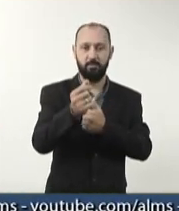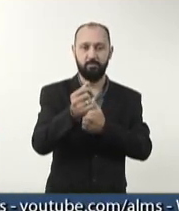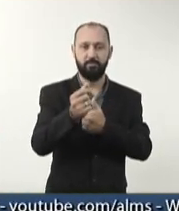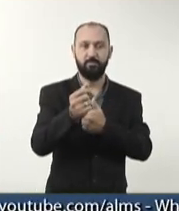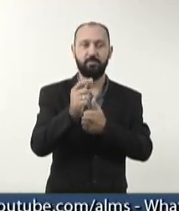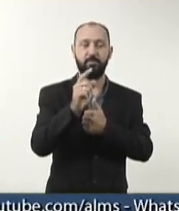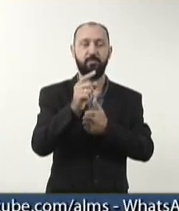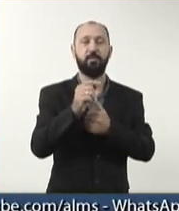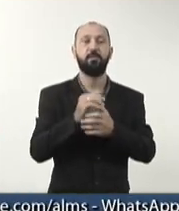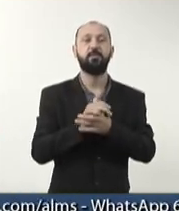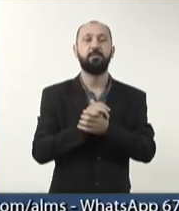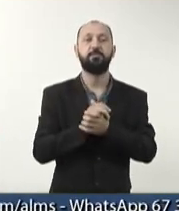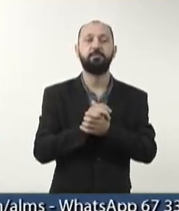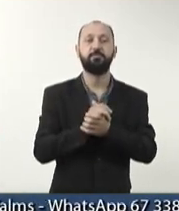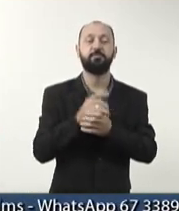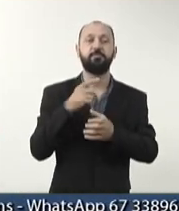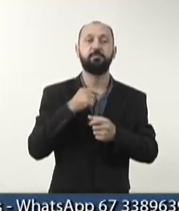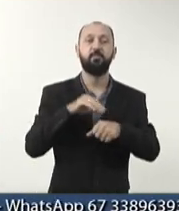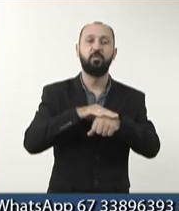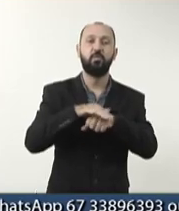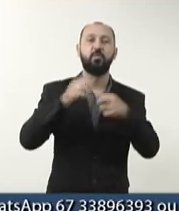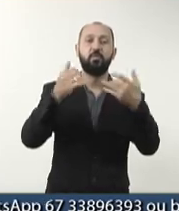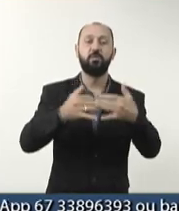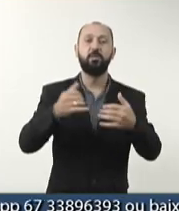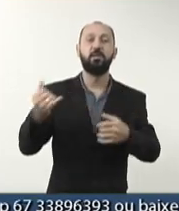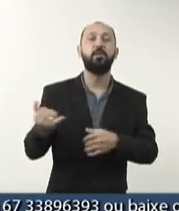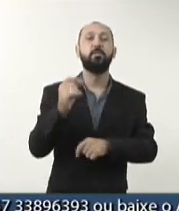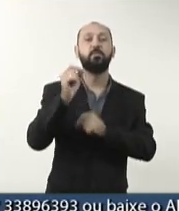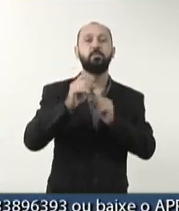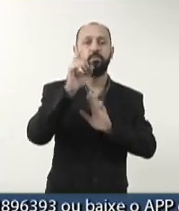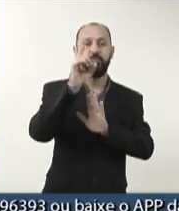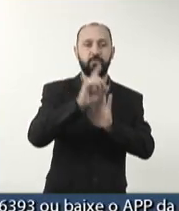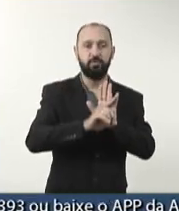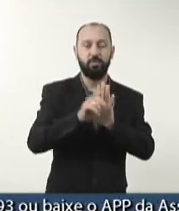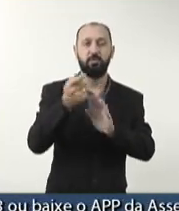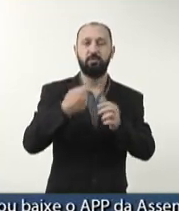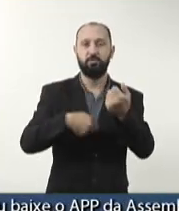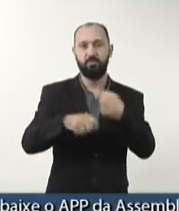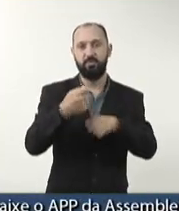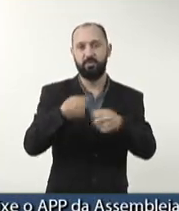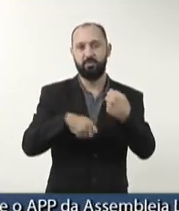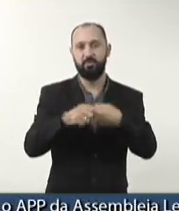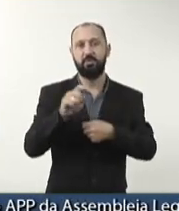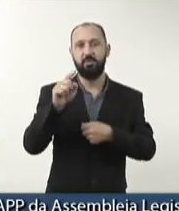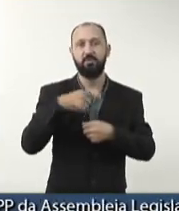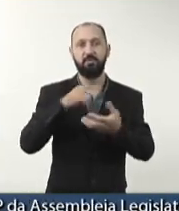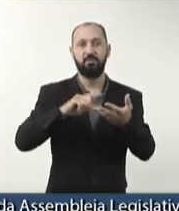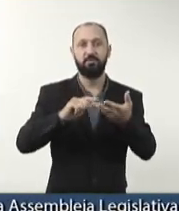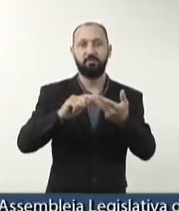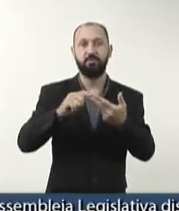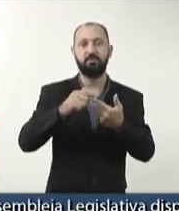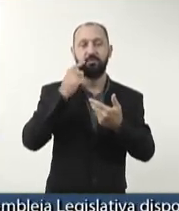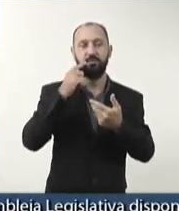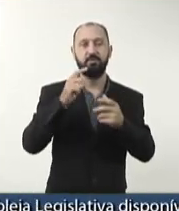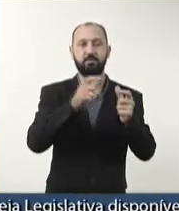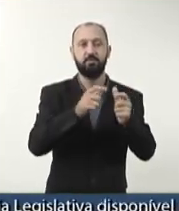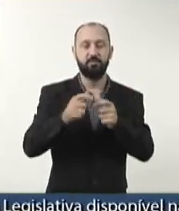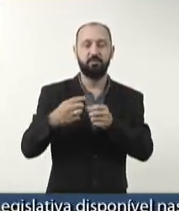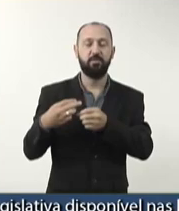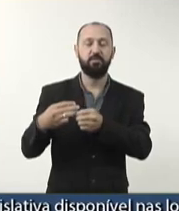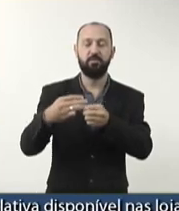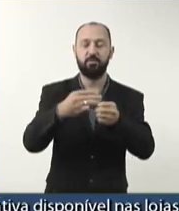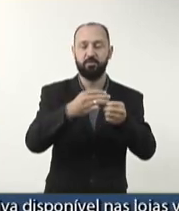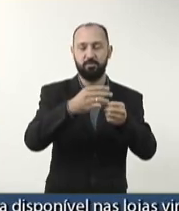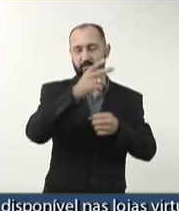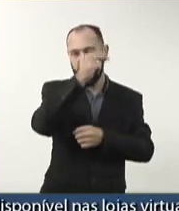do Estado, onde foi falado sobre a importância do direito administrativo, e lá tinha vários representantes de várias prefeituras,